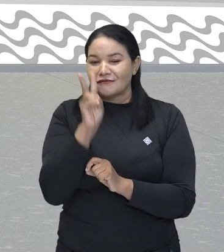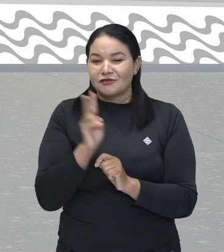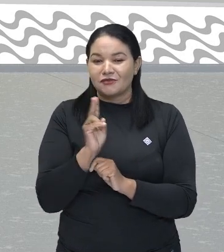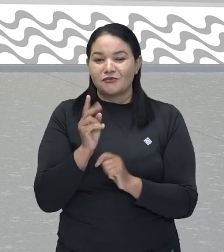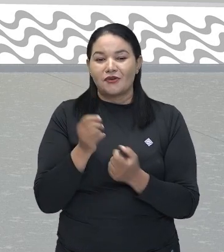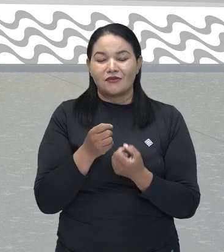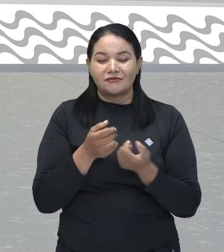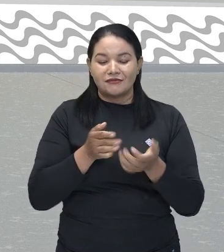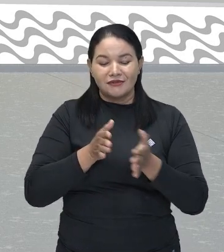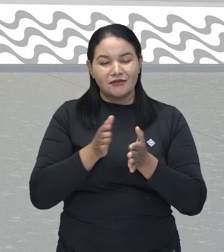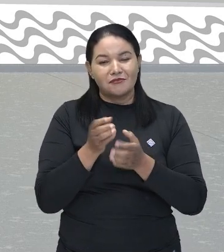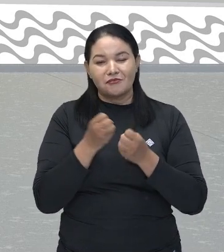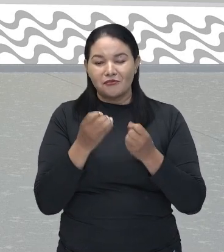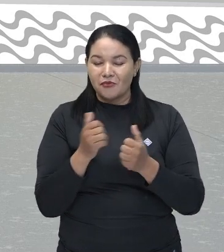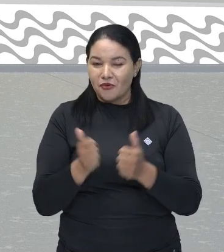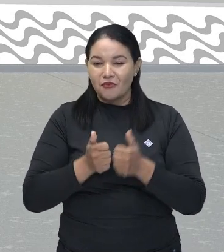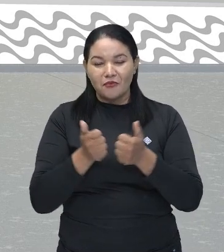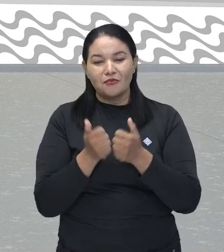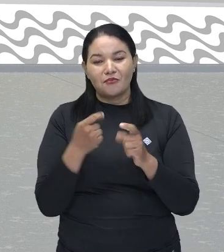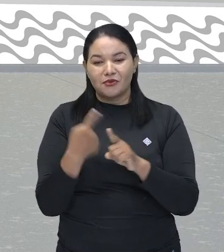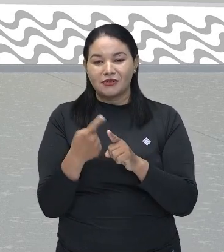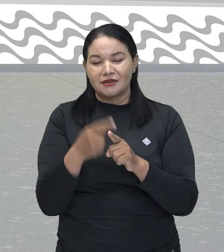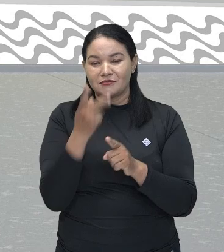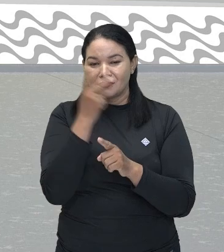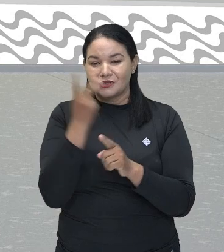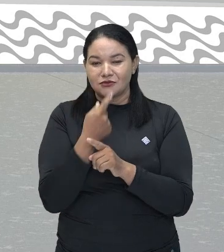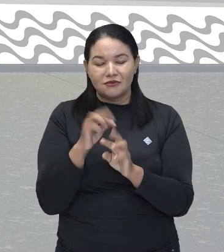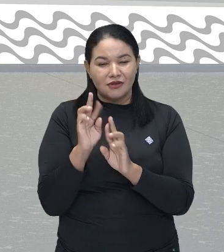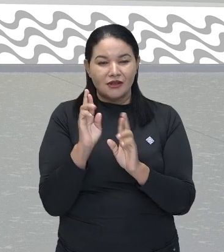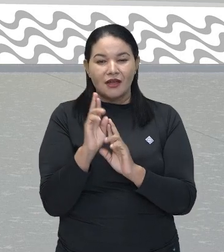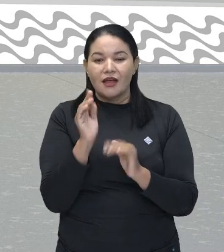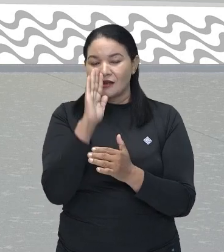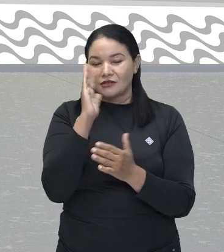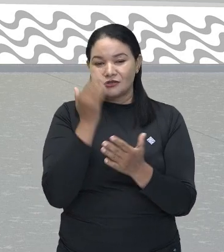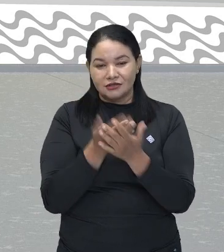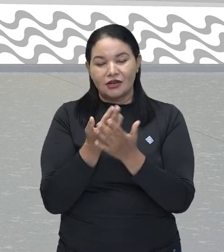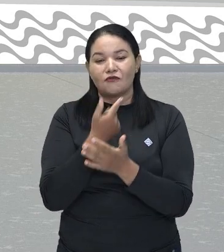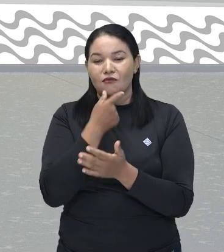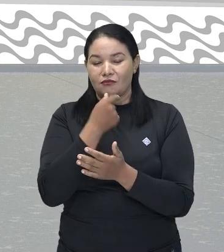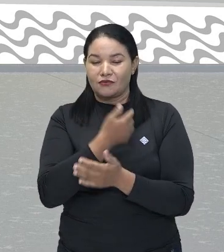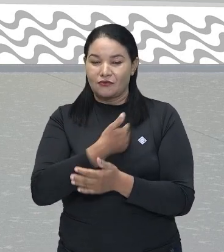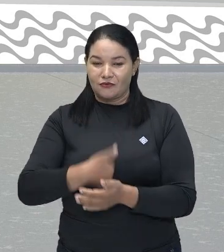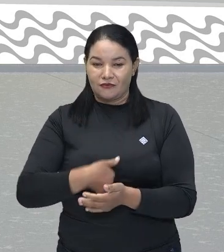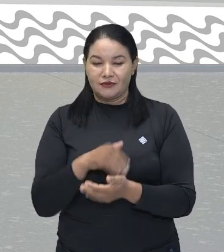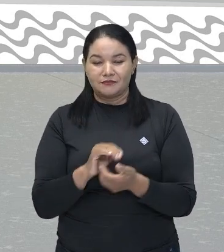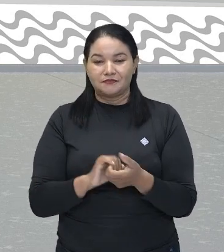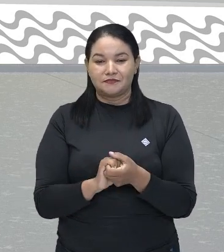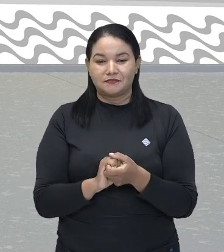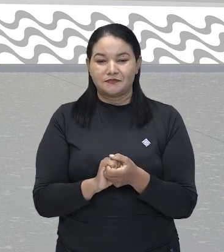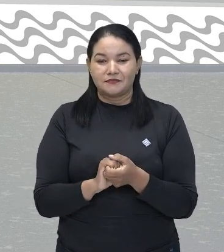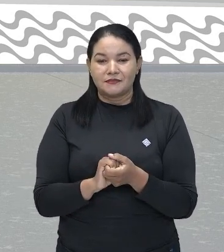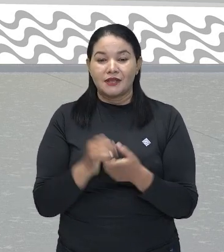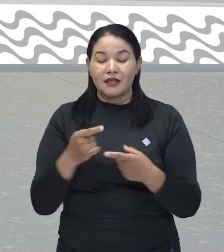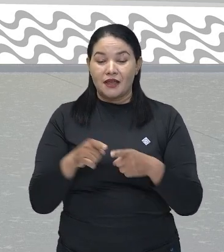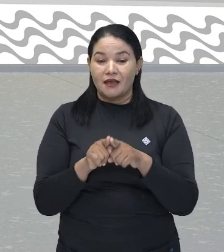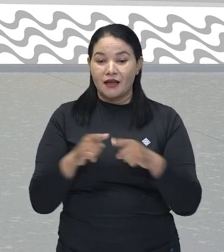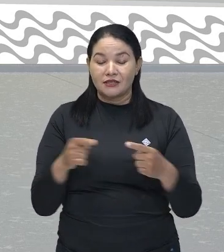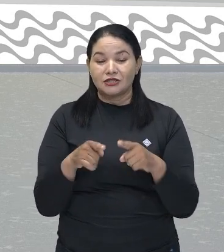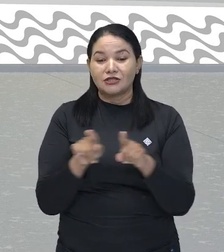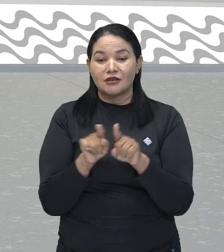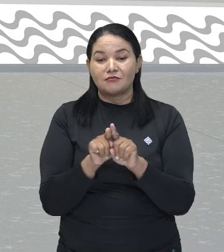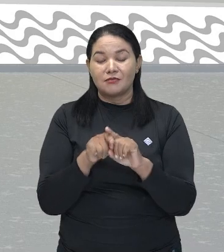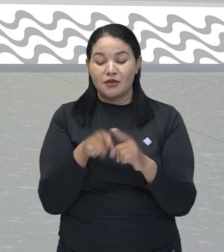tempo de muito otimismo. As pessoas estavam otimistas aí durante o governo do JK. O movimento,